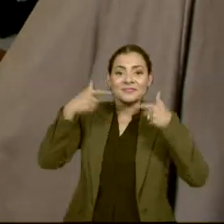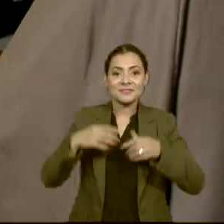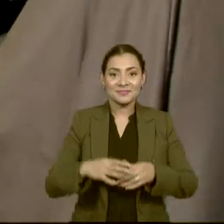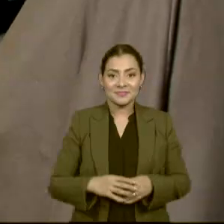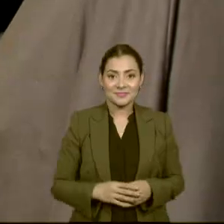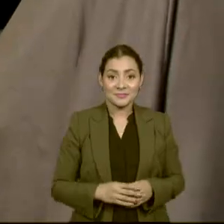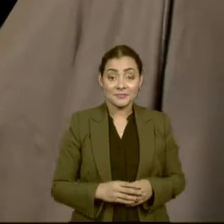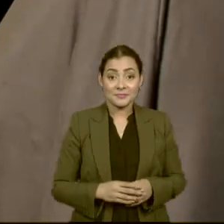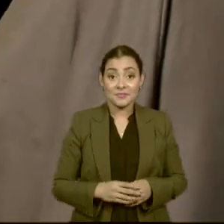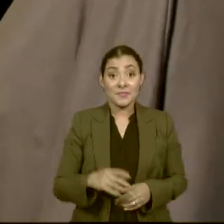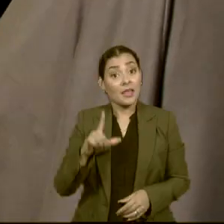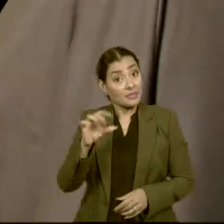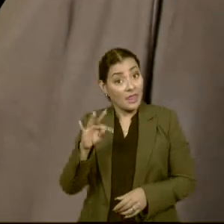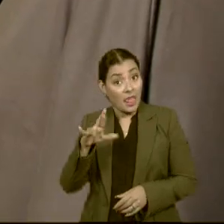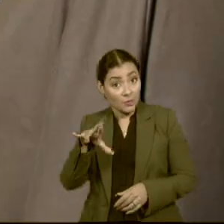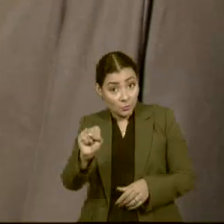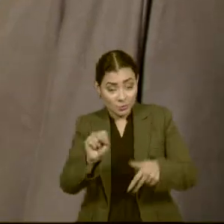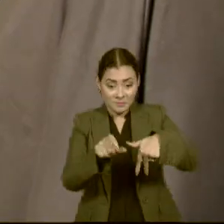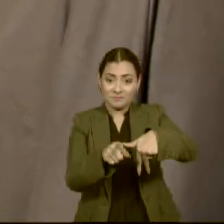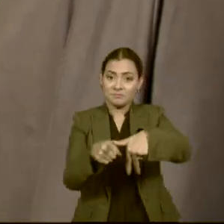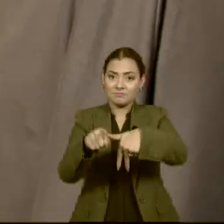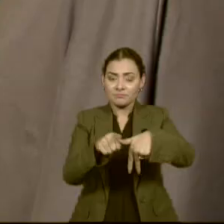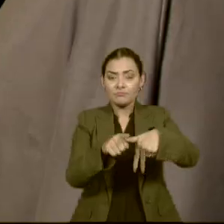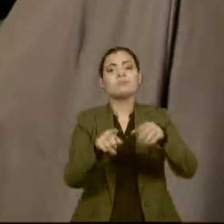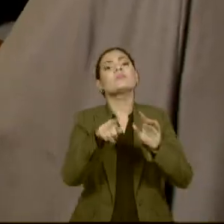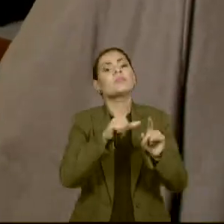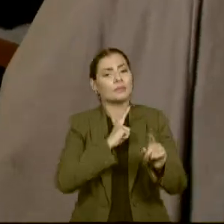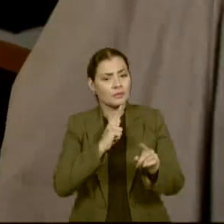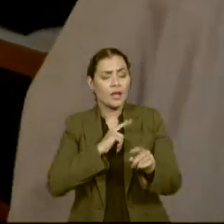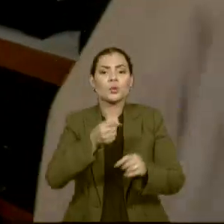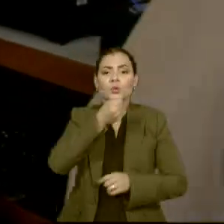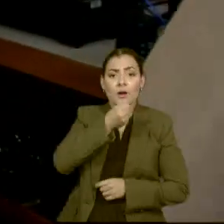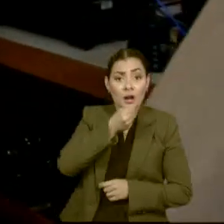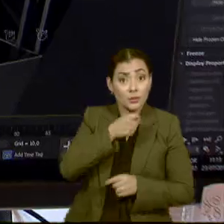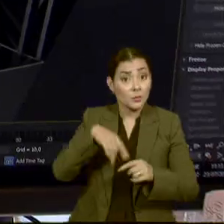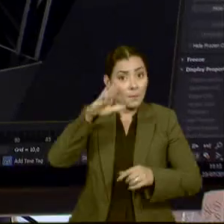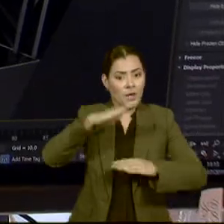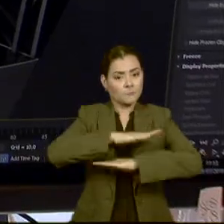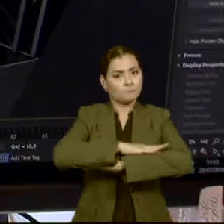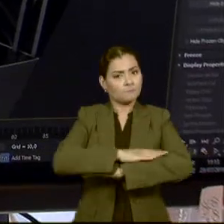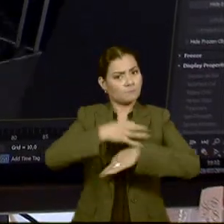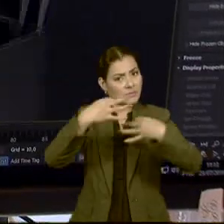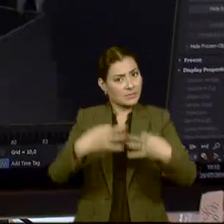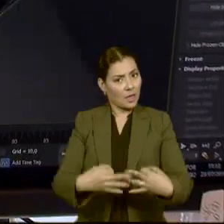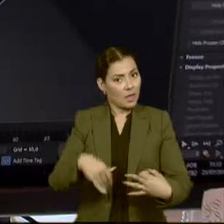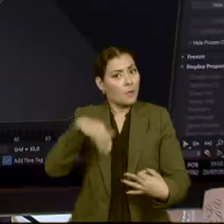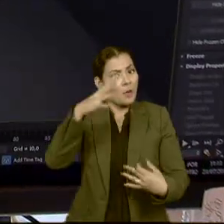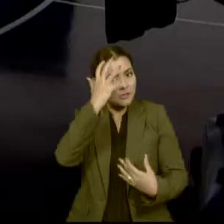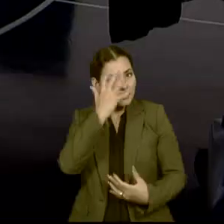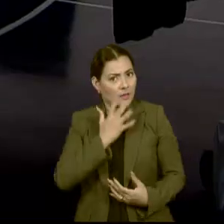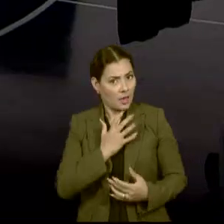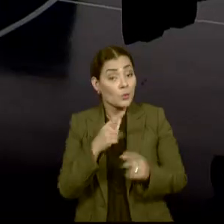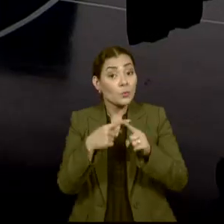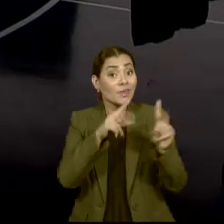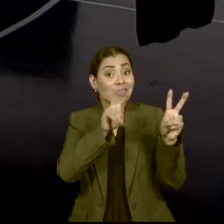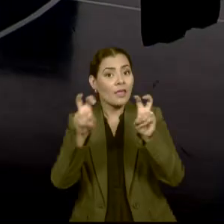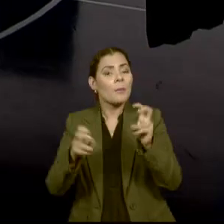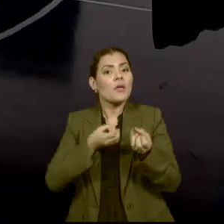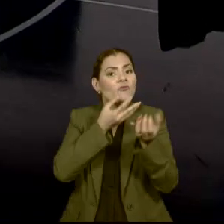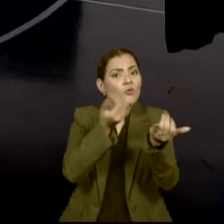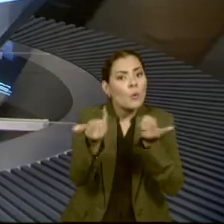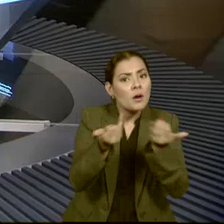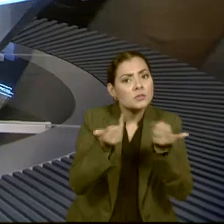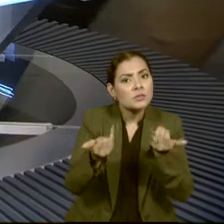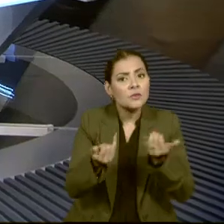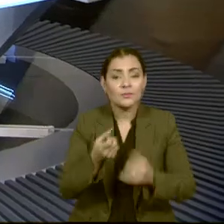Fora o Talentos, que é um reality, temos jornalismo, que no jornalismo tem que ser um cenário mais sóbrio por conta de notícias.